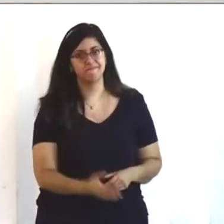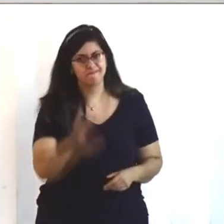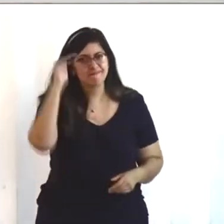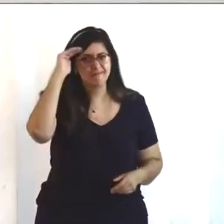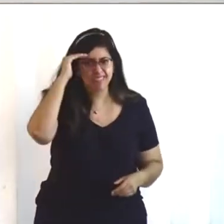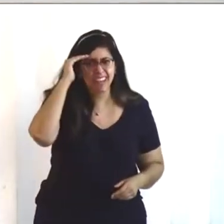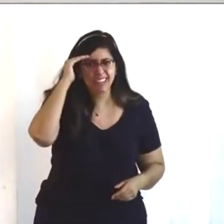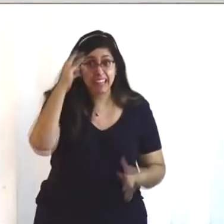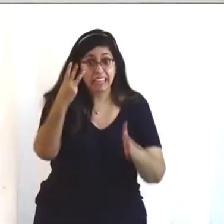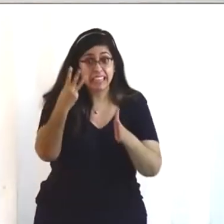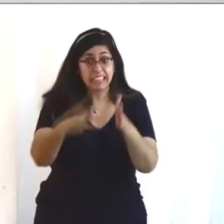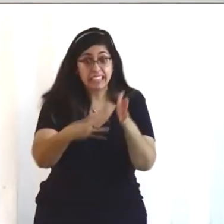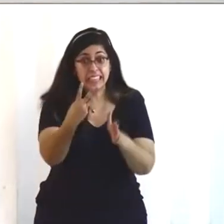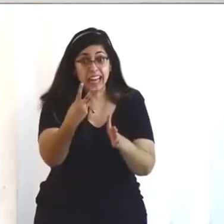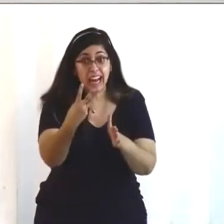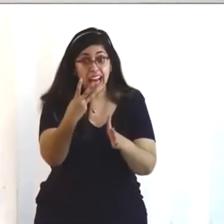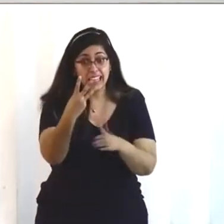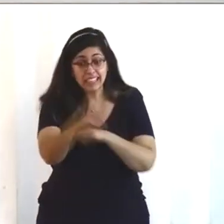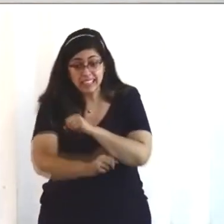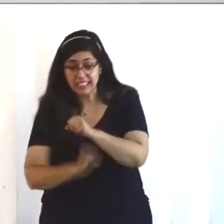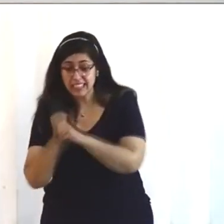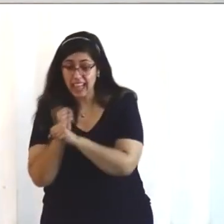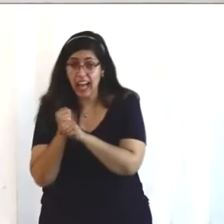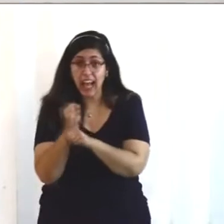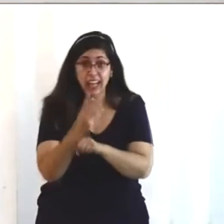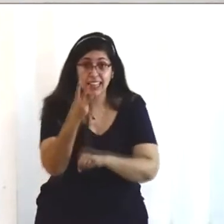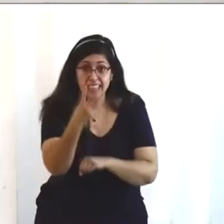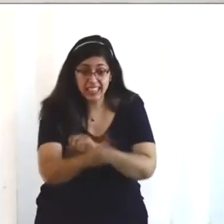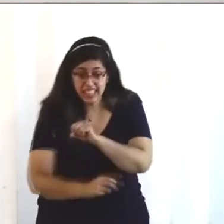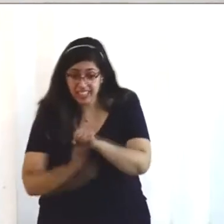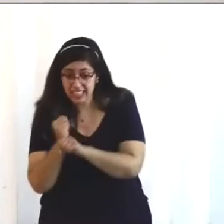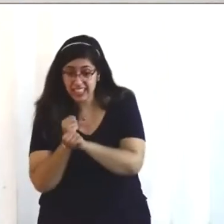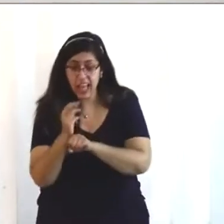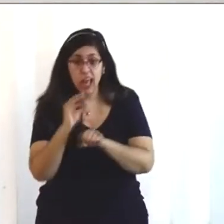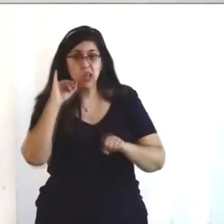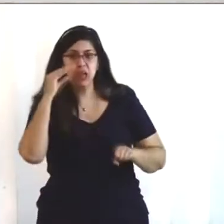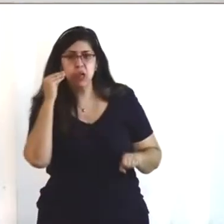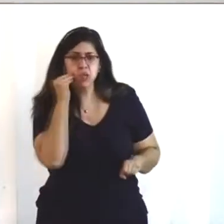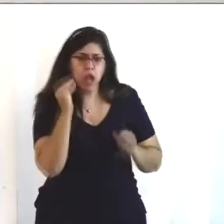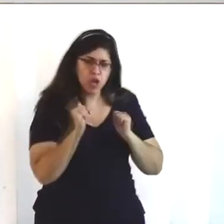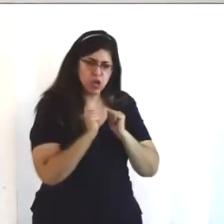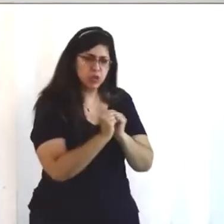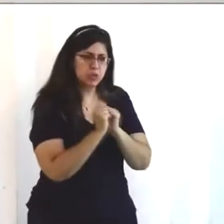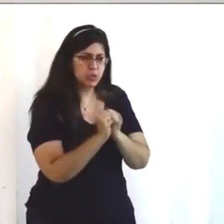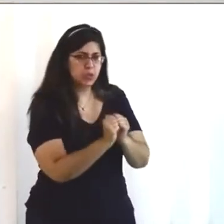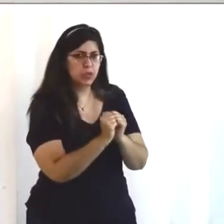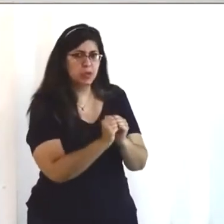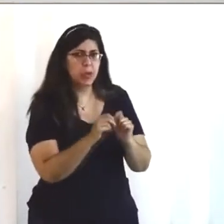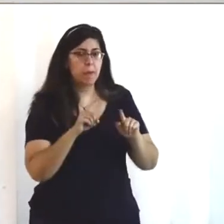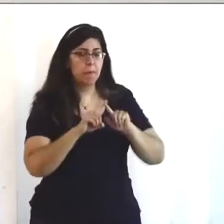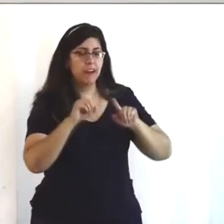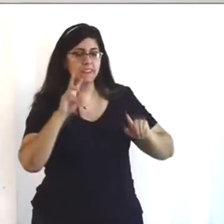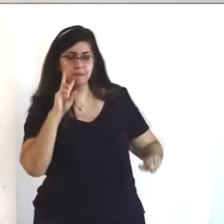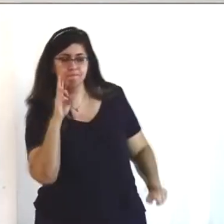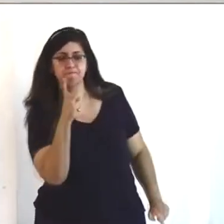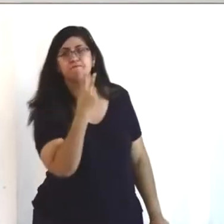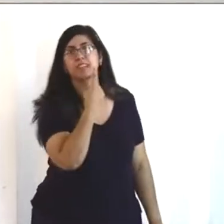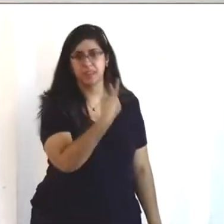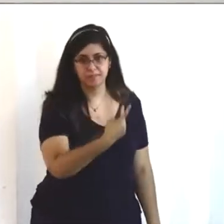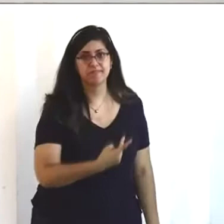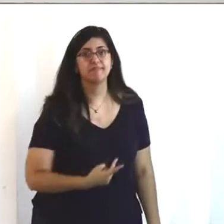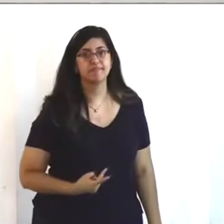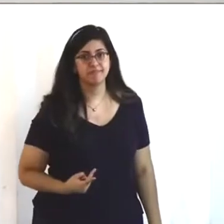durante 3 anos. Então, o que não é, à luz das Escrituras, necessariamente a